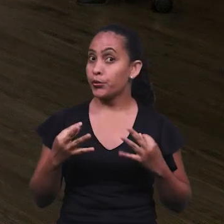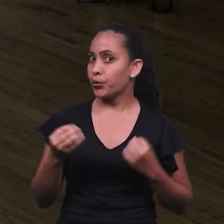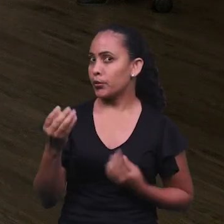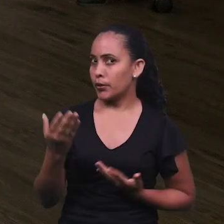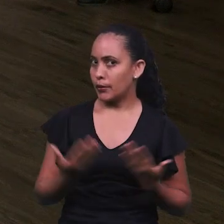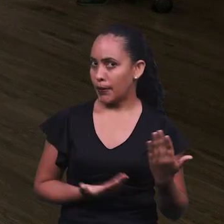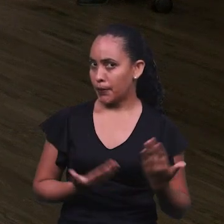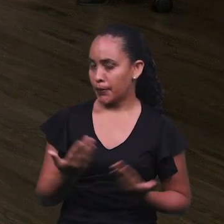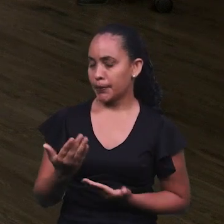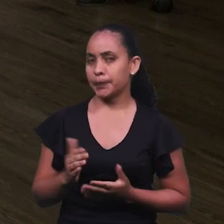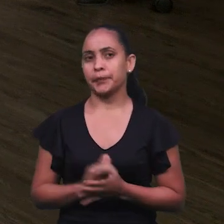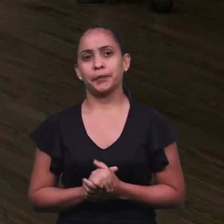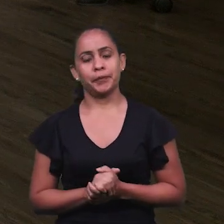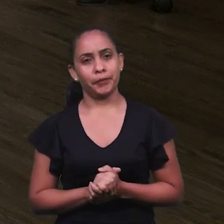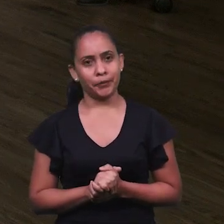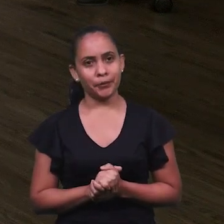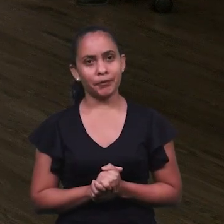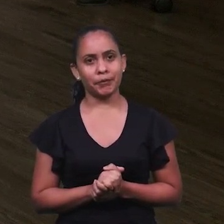os servos.